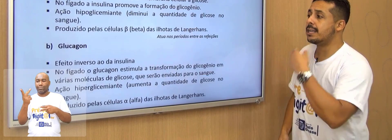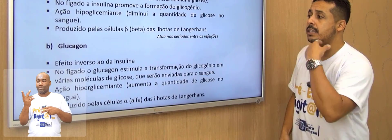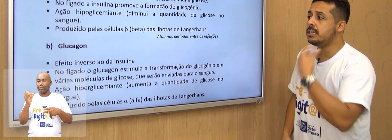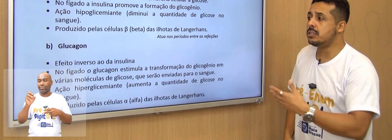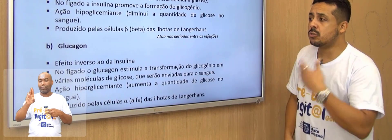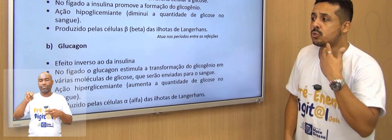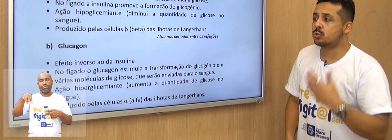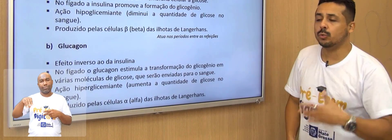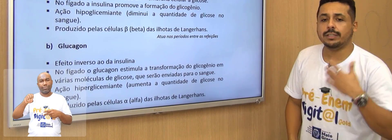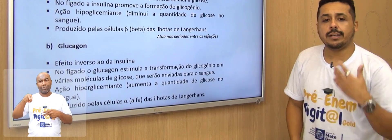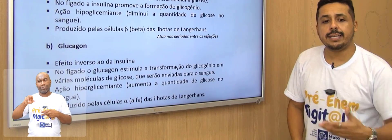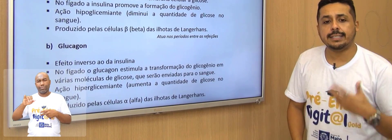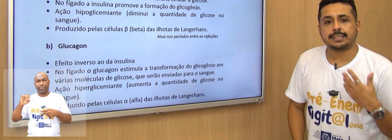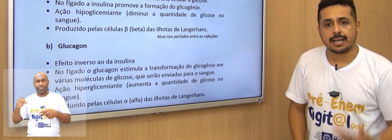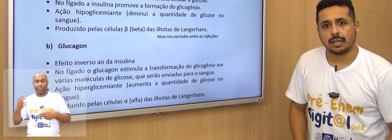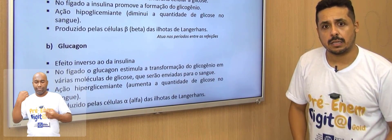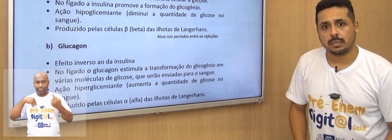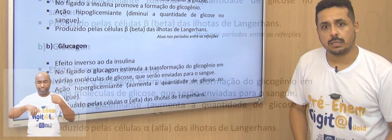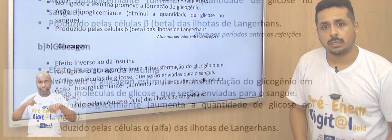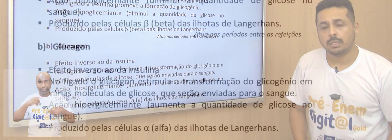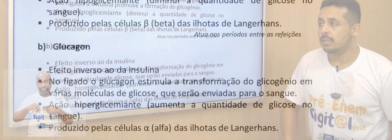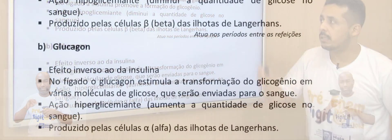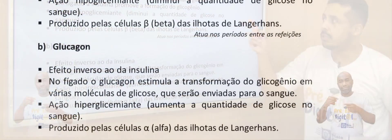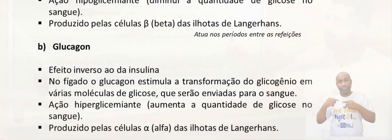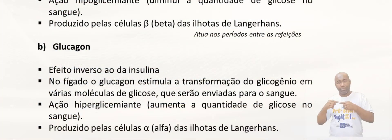Com a insulina.